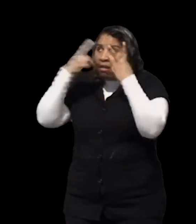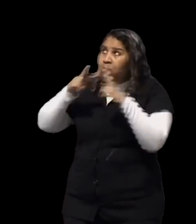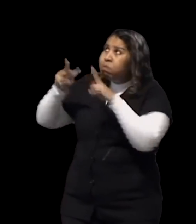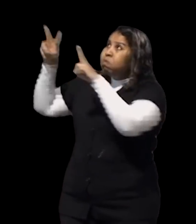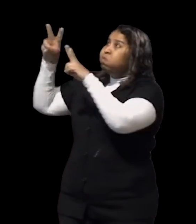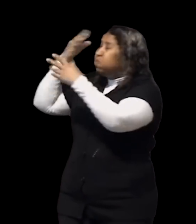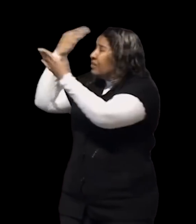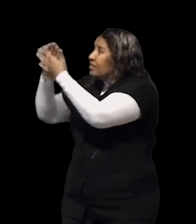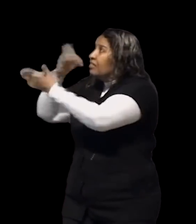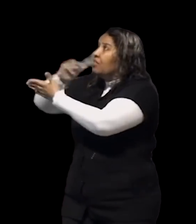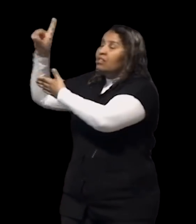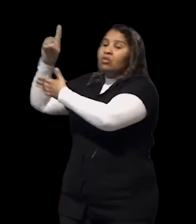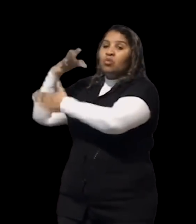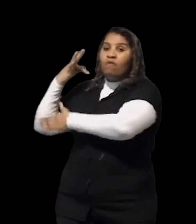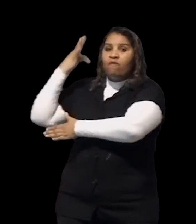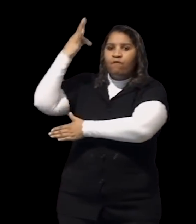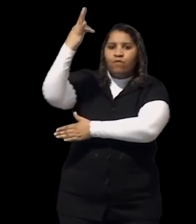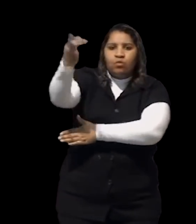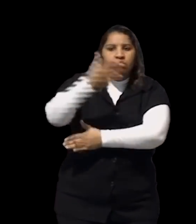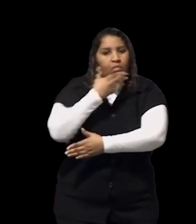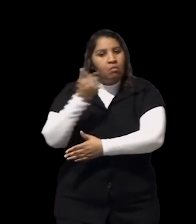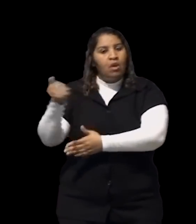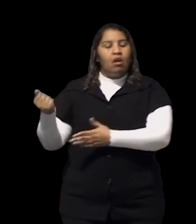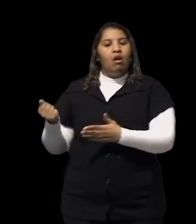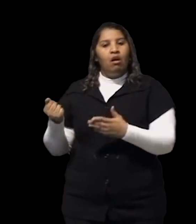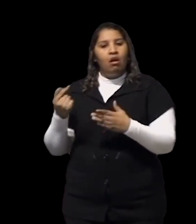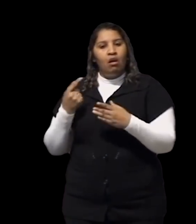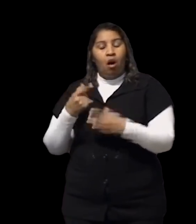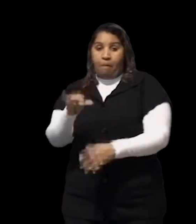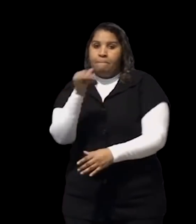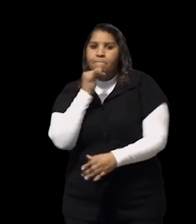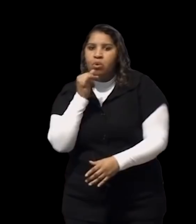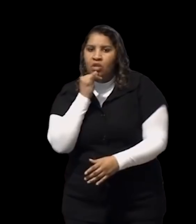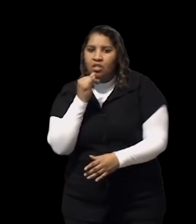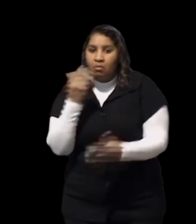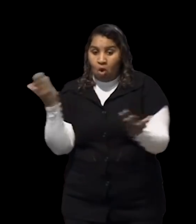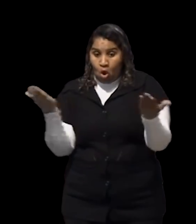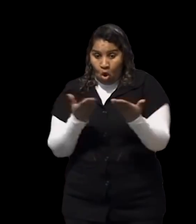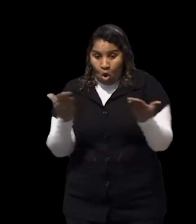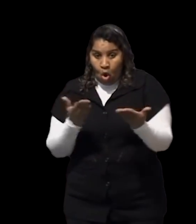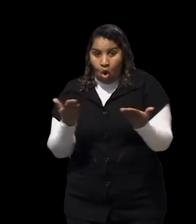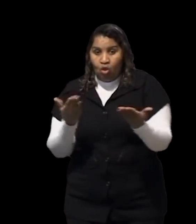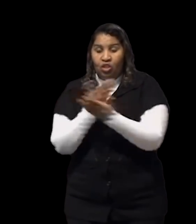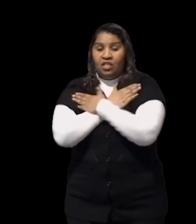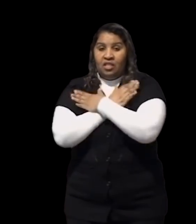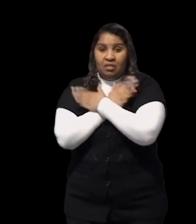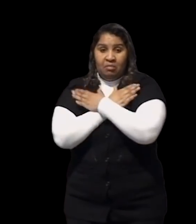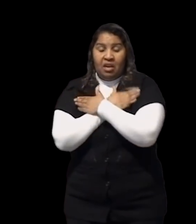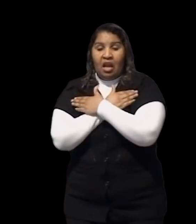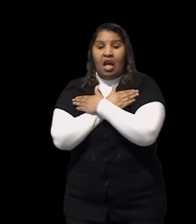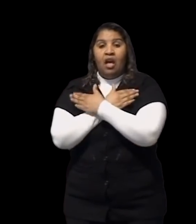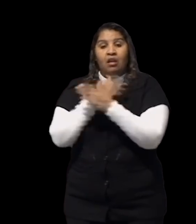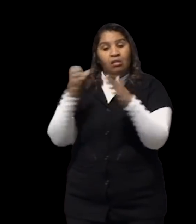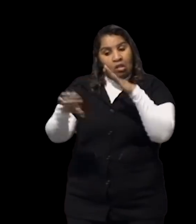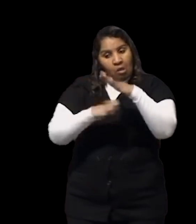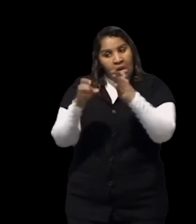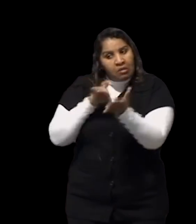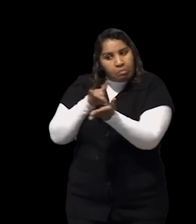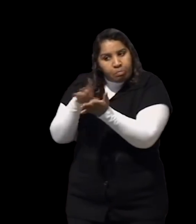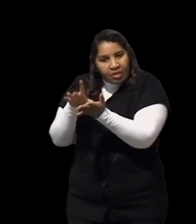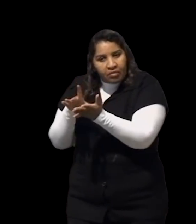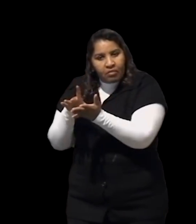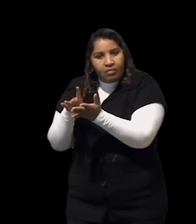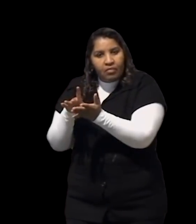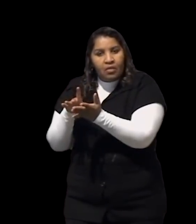frente porque se você foi mandado embora hoje para extensão teu Deus não vai te abandonar ele não vai te abandonar